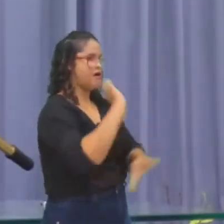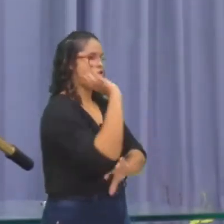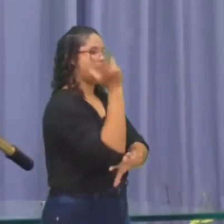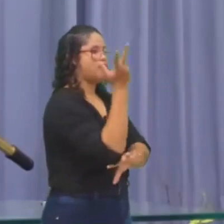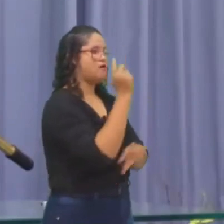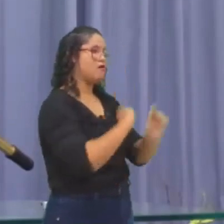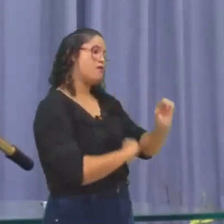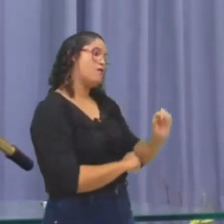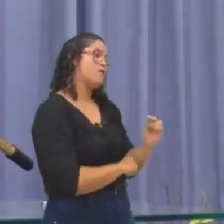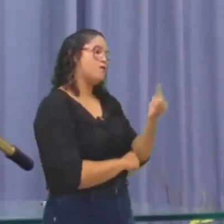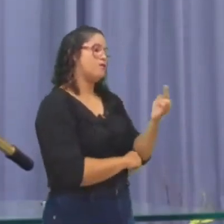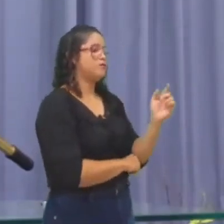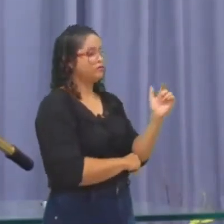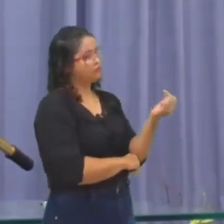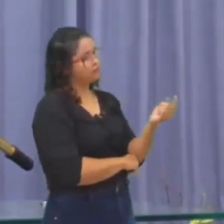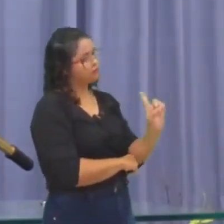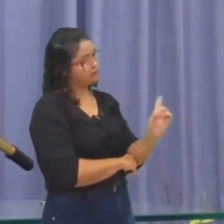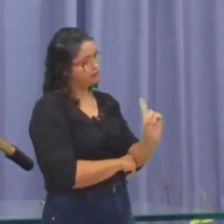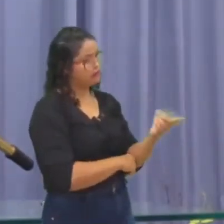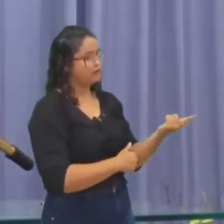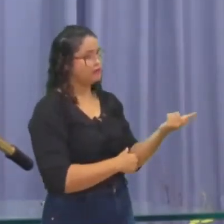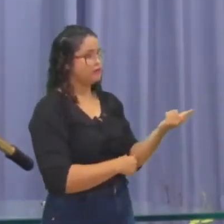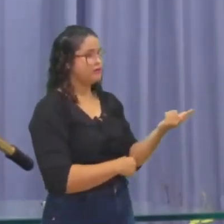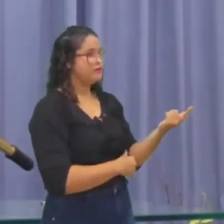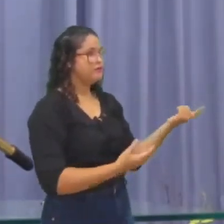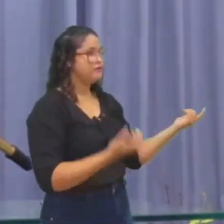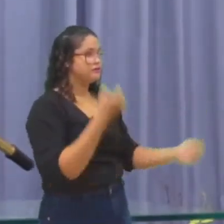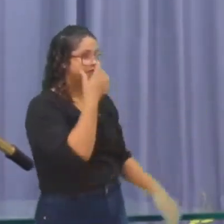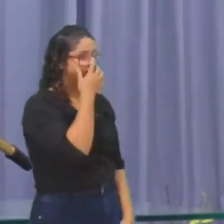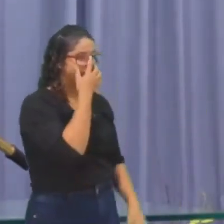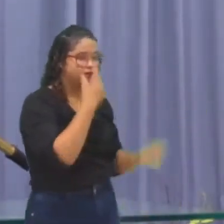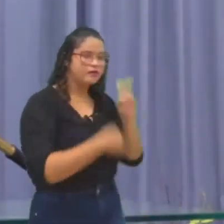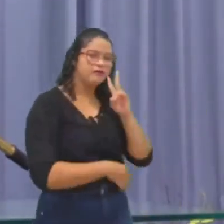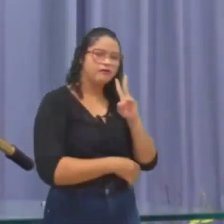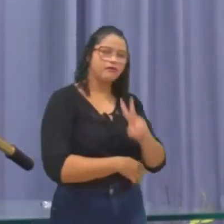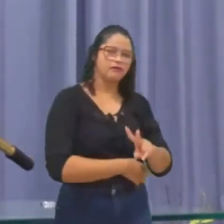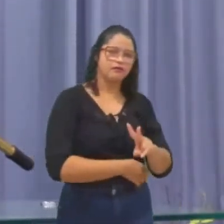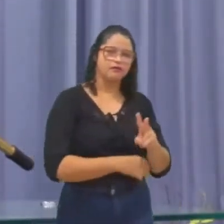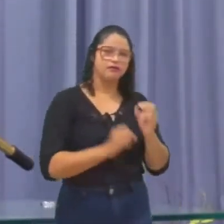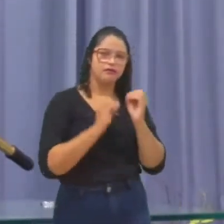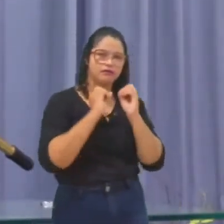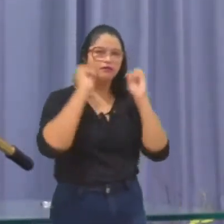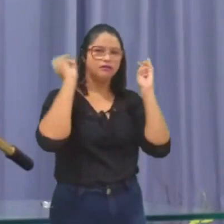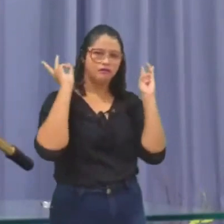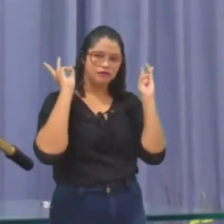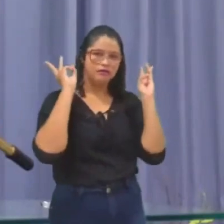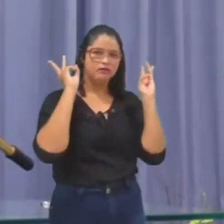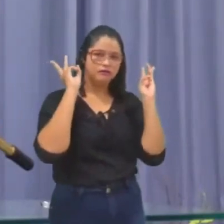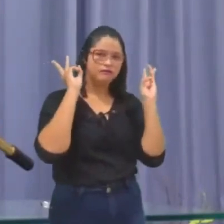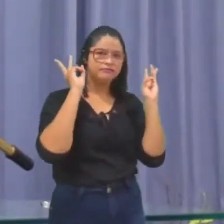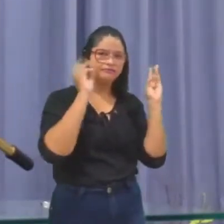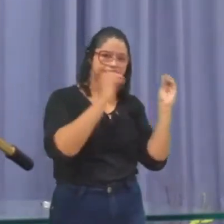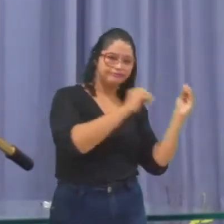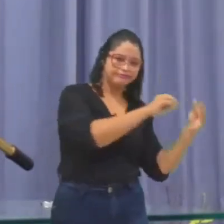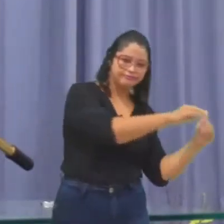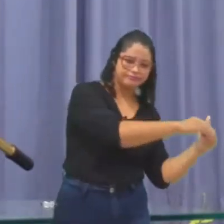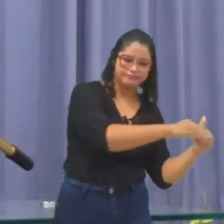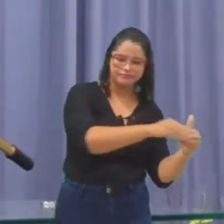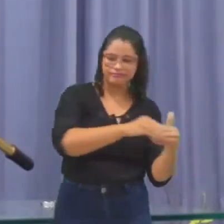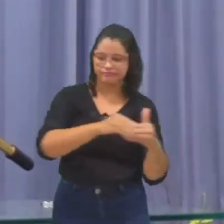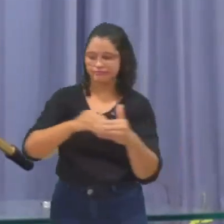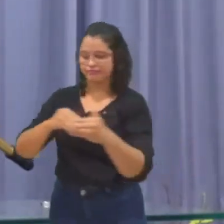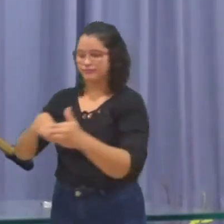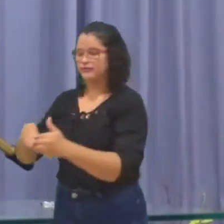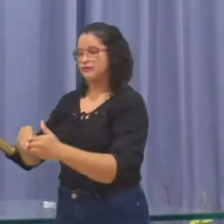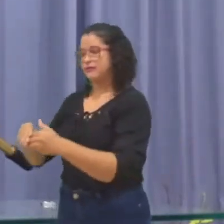a estação era a das uvas temporãs. Veja que Moisés envia os espias com uma missão. Vejam se a